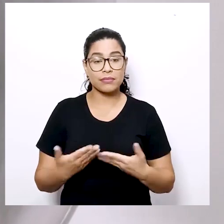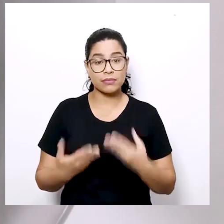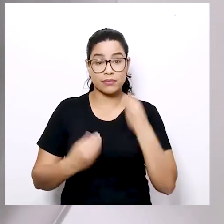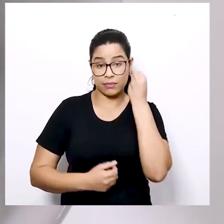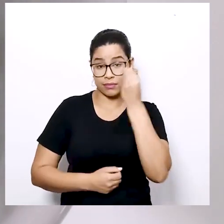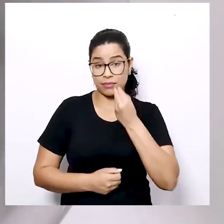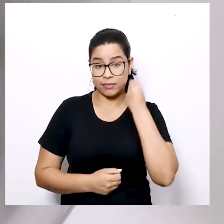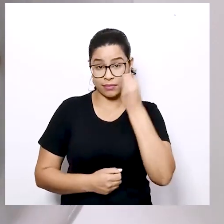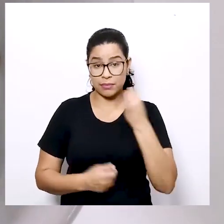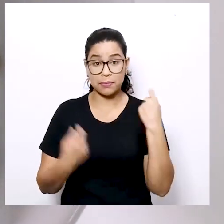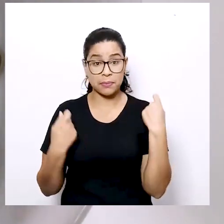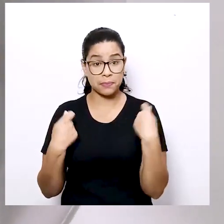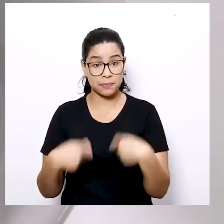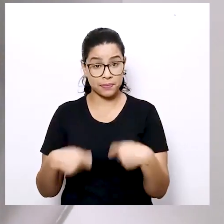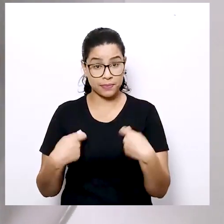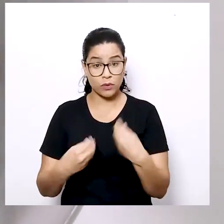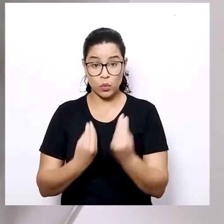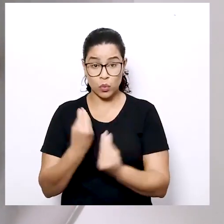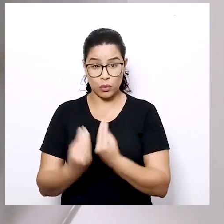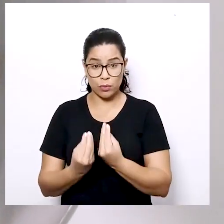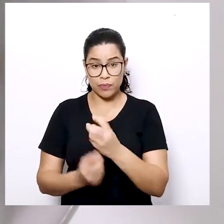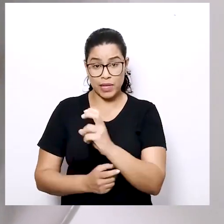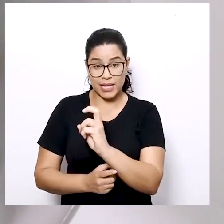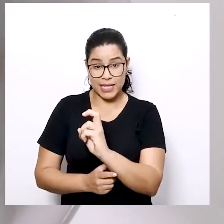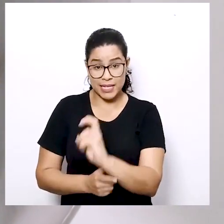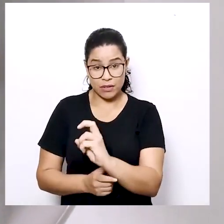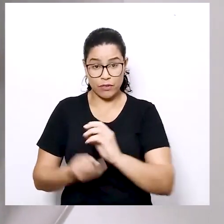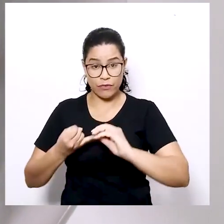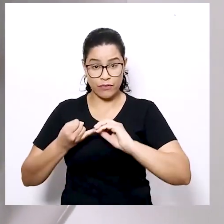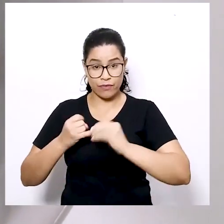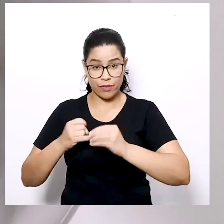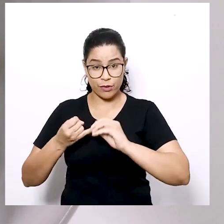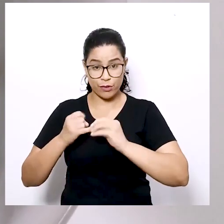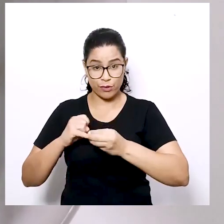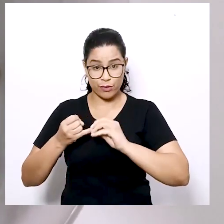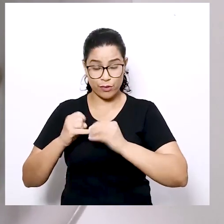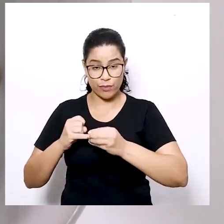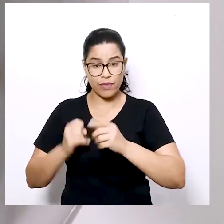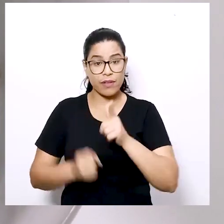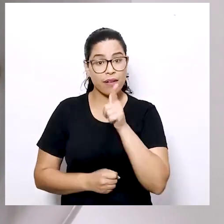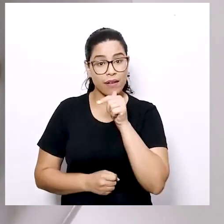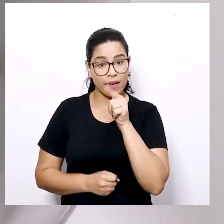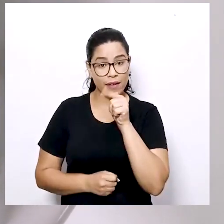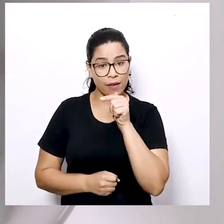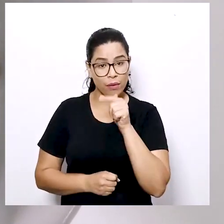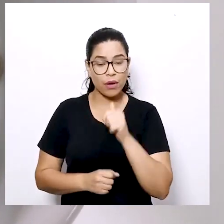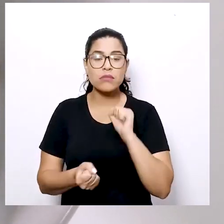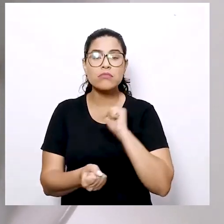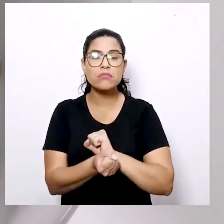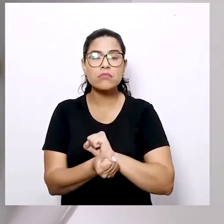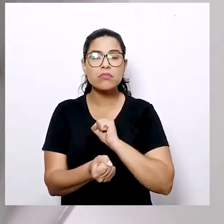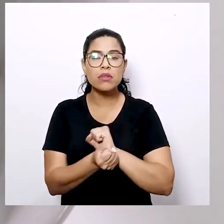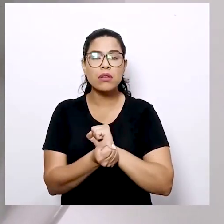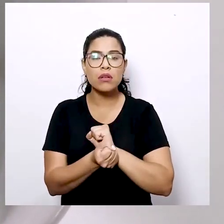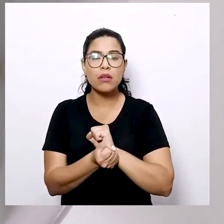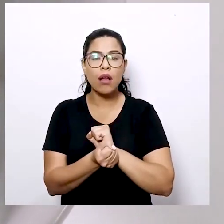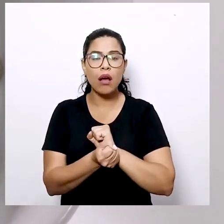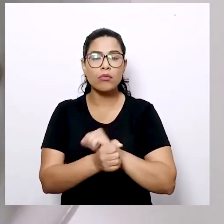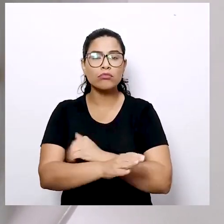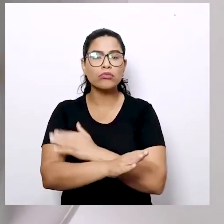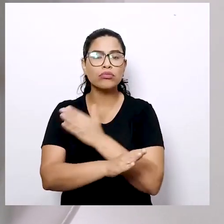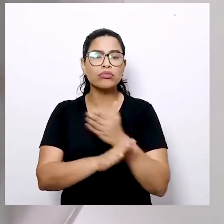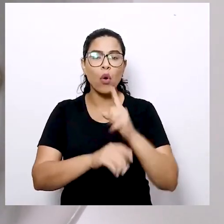Para essa experiência, eu preciso colocar 5 feijões dentro da água e esperar até o dia